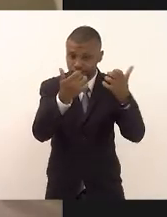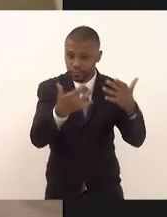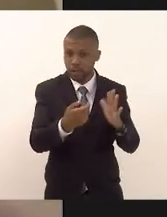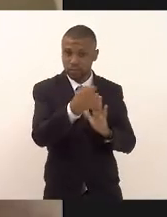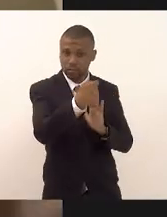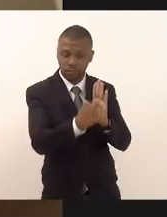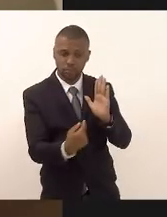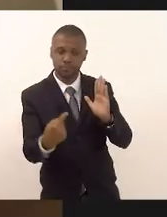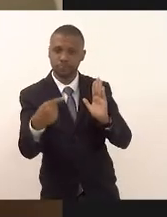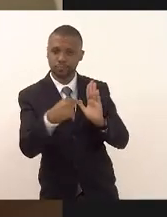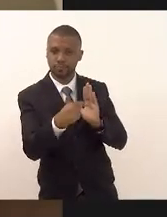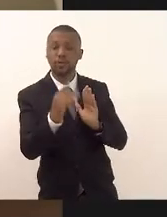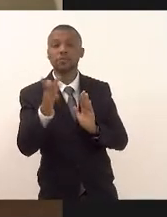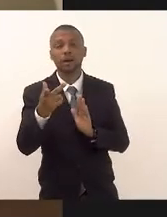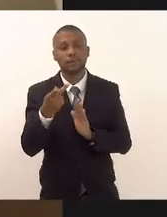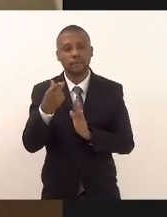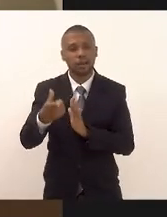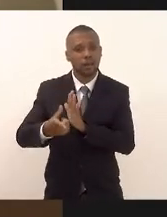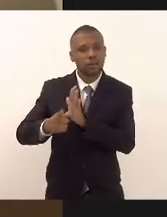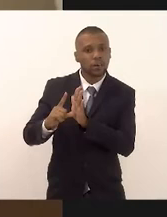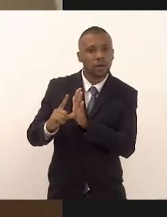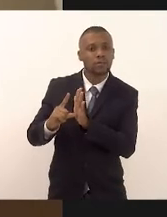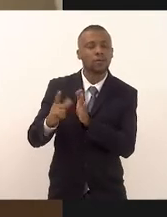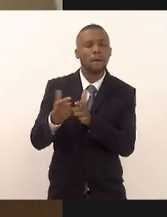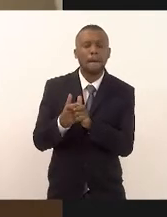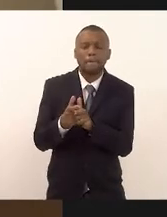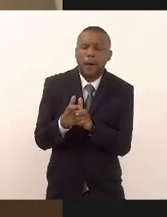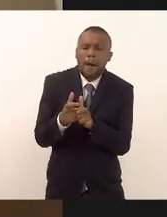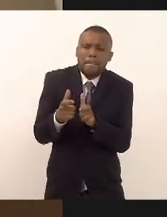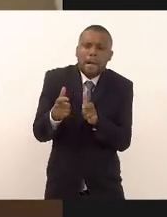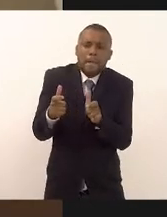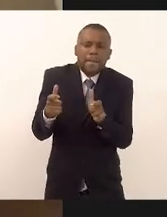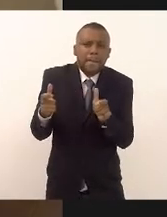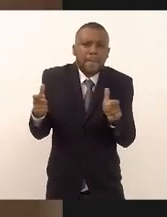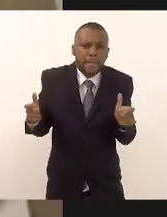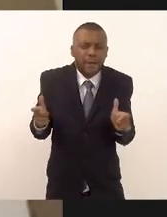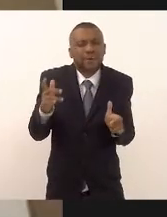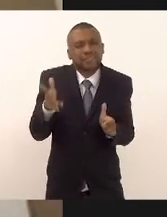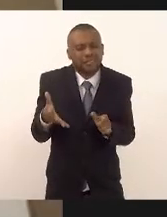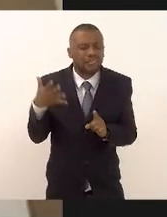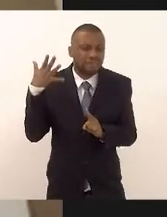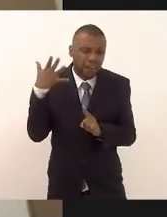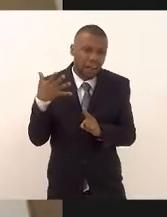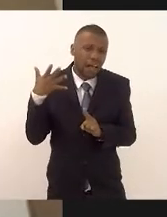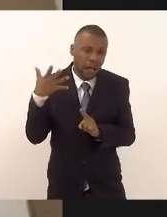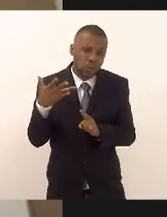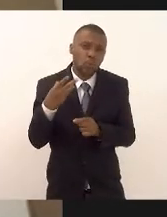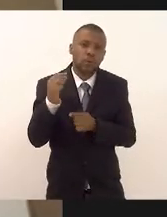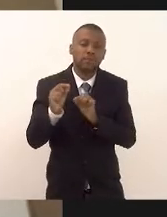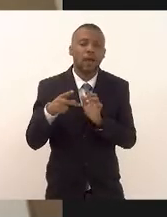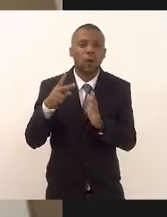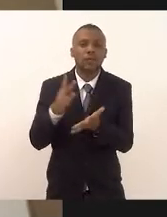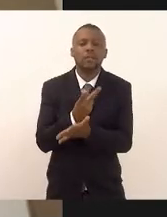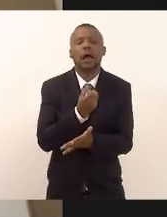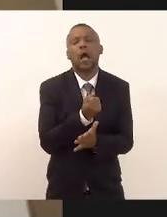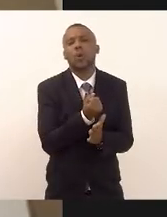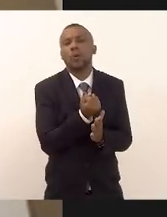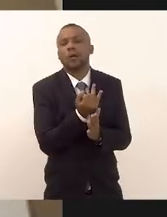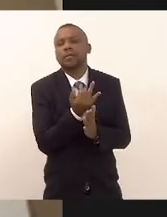foi dito aqui o crescente número, já foi falado aqui, o crescente número de